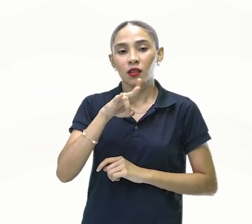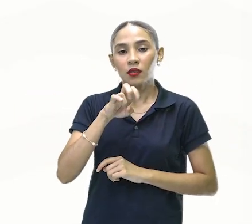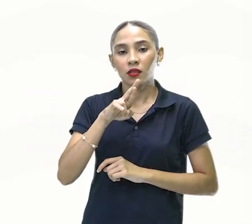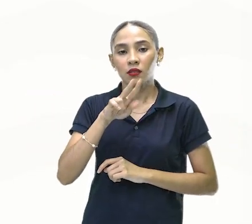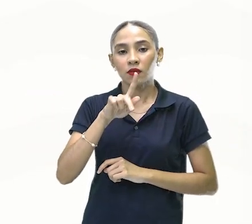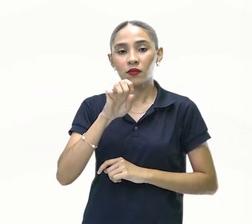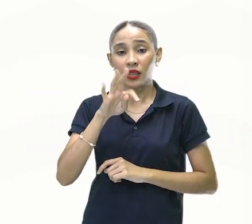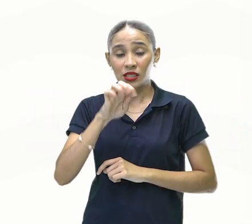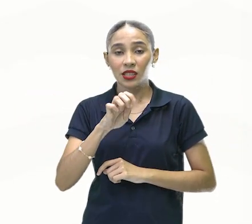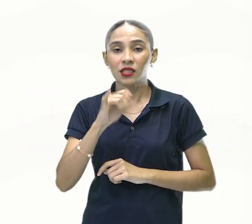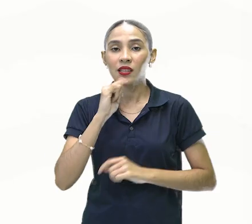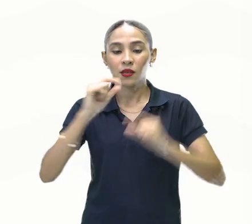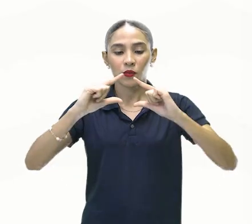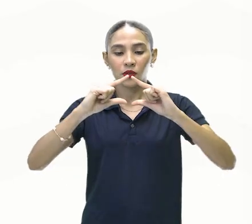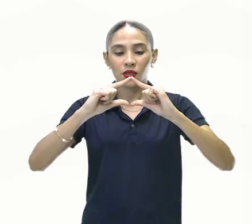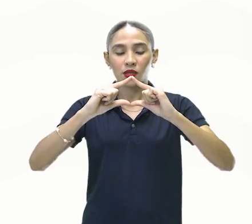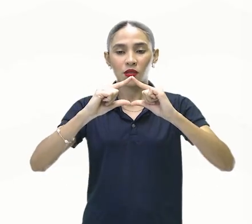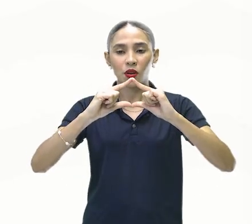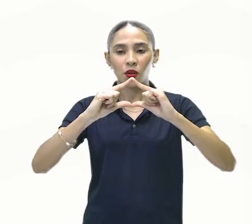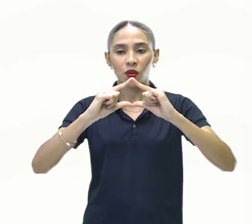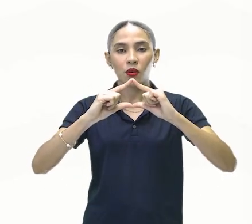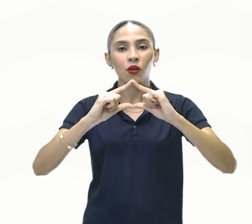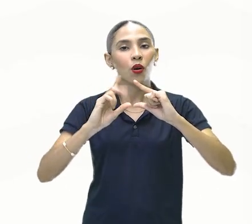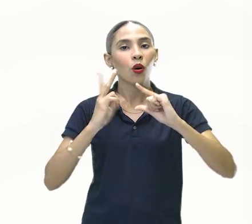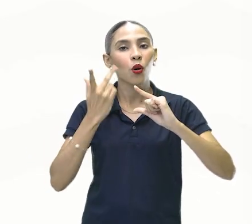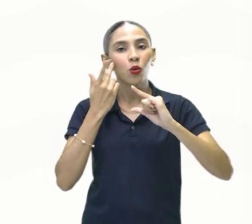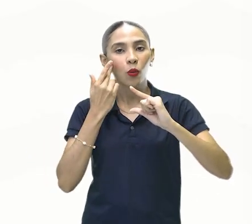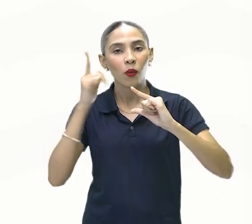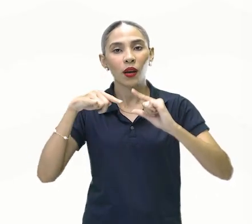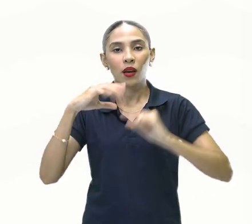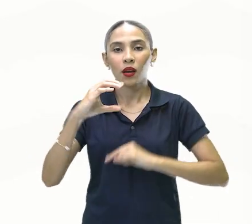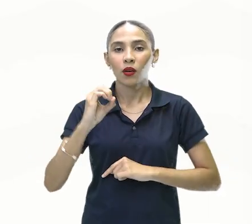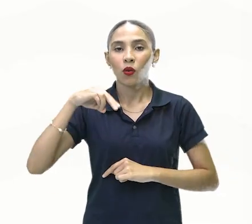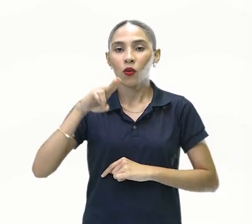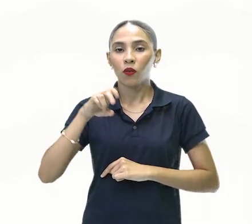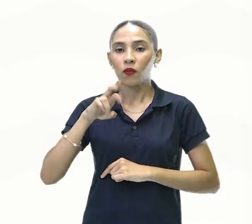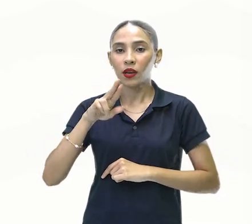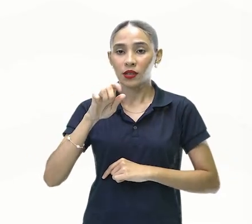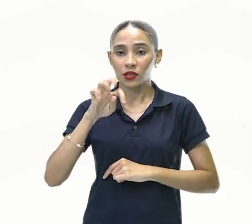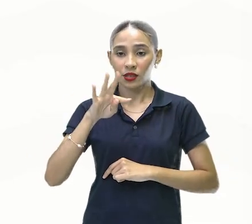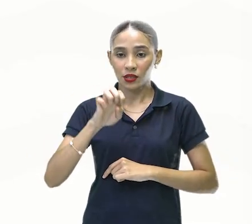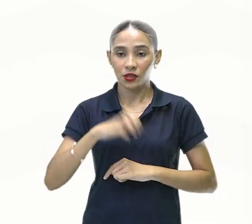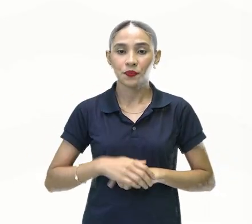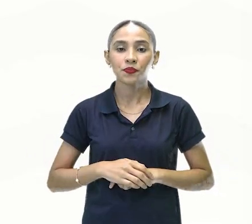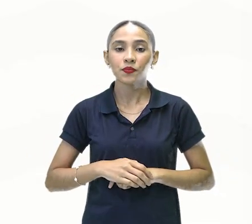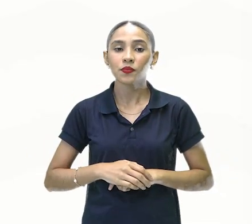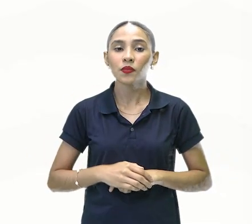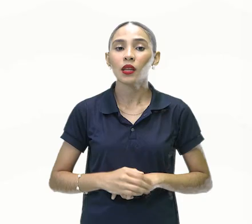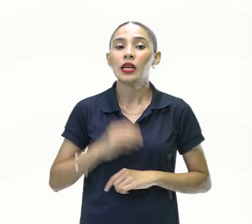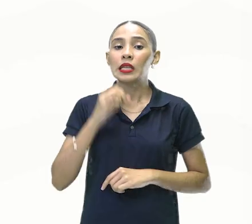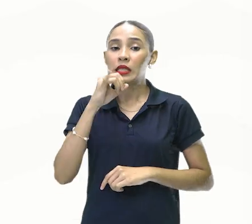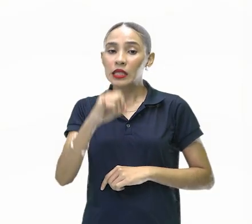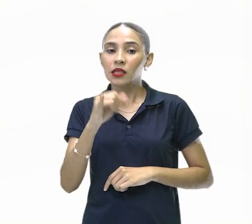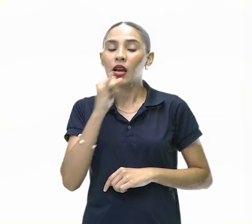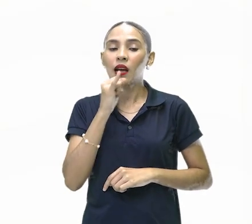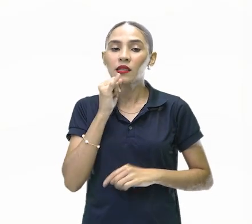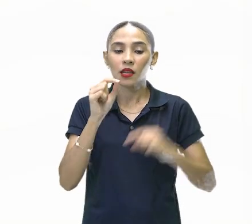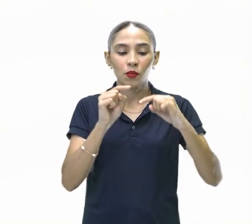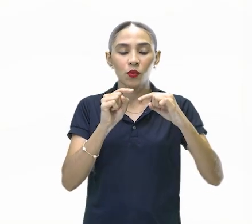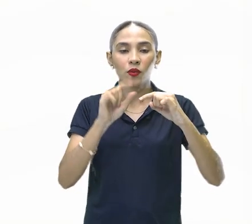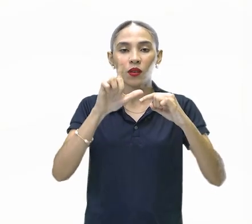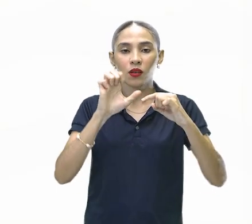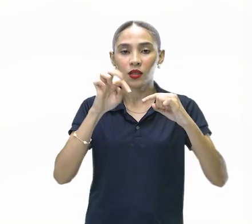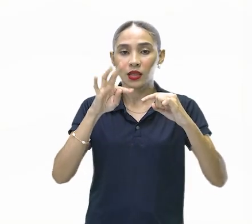é divergente. Viu a outra com a seta normal? É uma lente convergente. Em uma lente